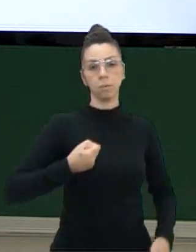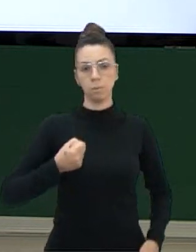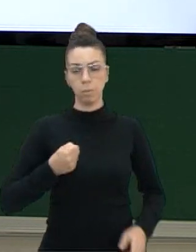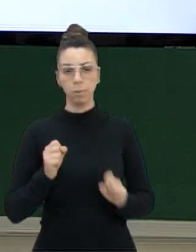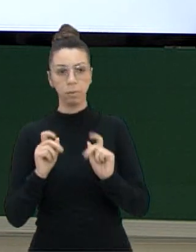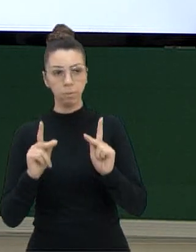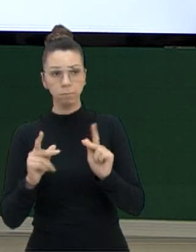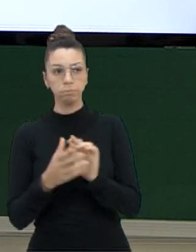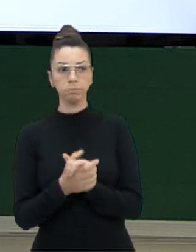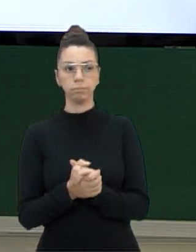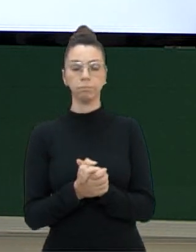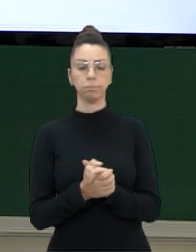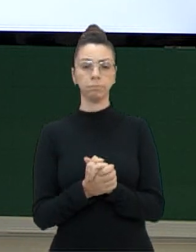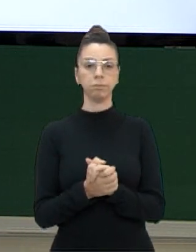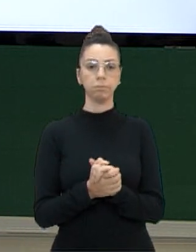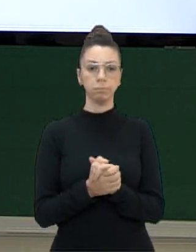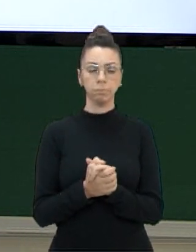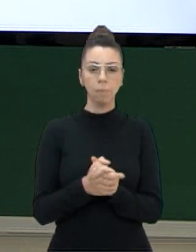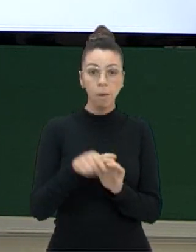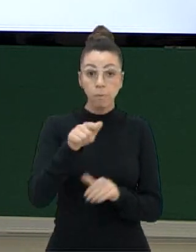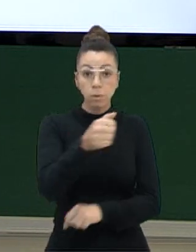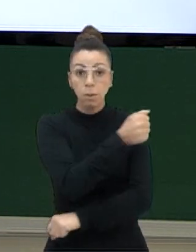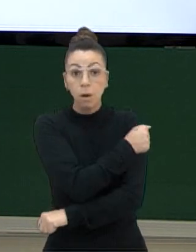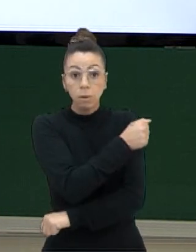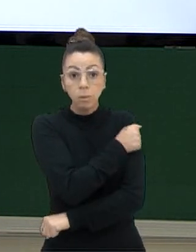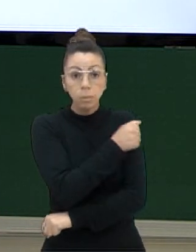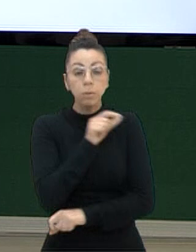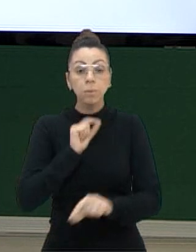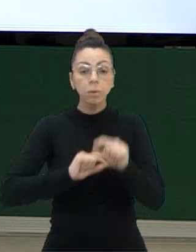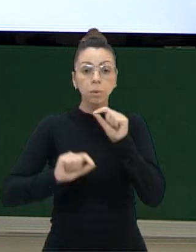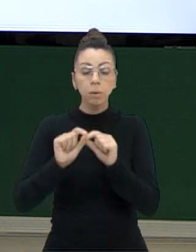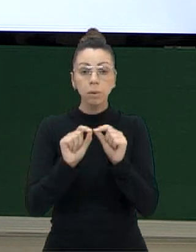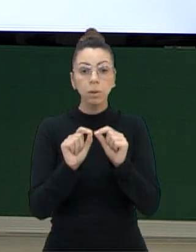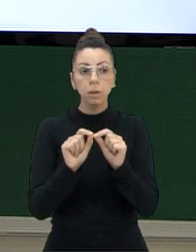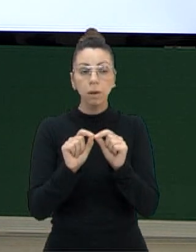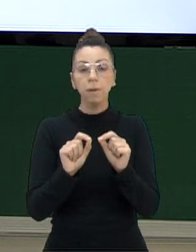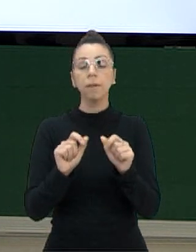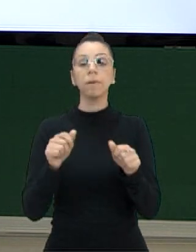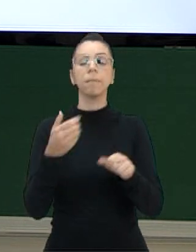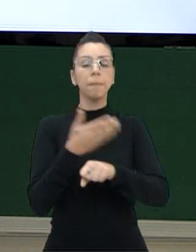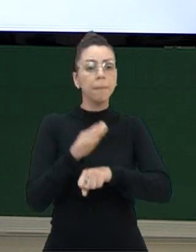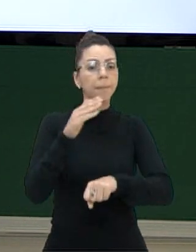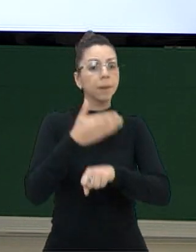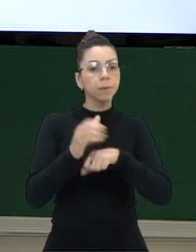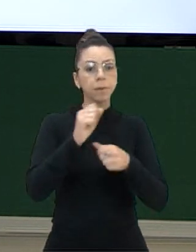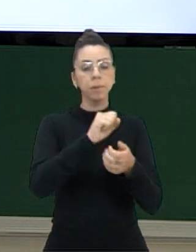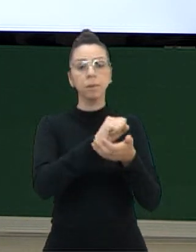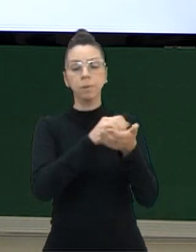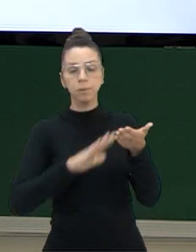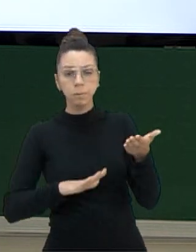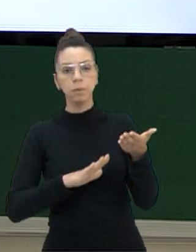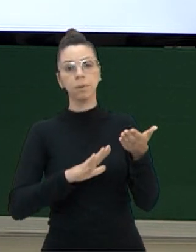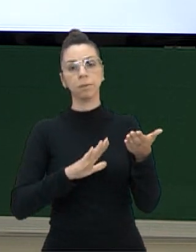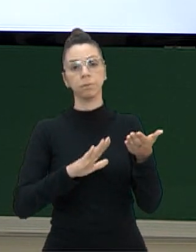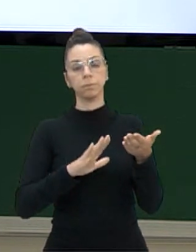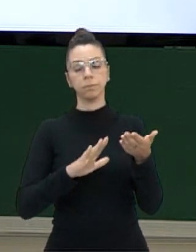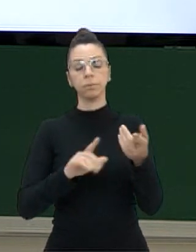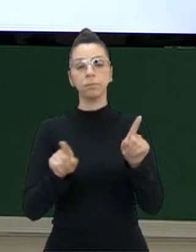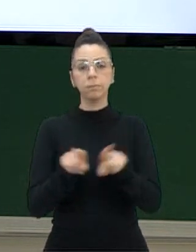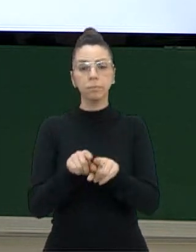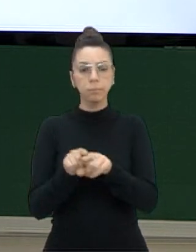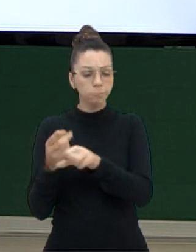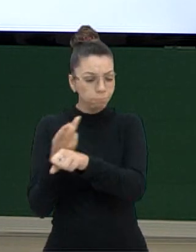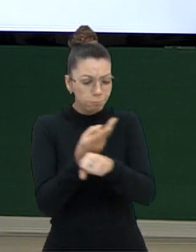Então, você aí, aluno, faça as lecciones, pratica los ejercicios, busca